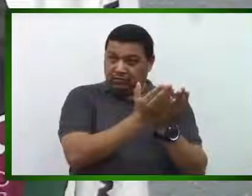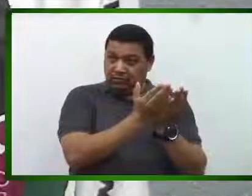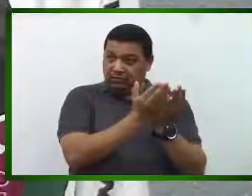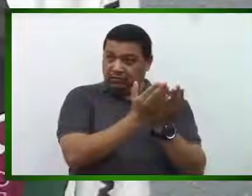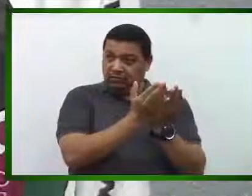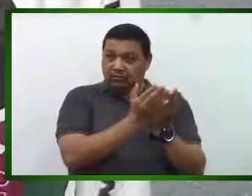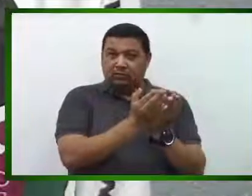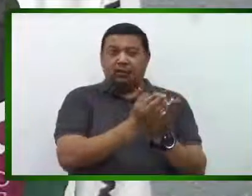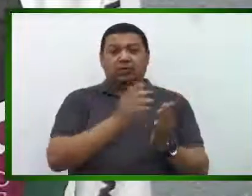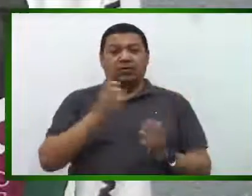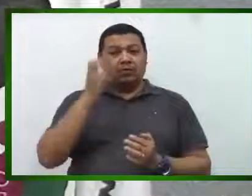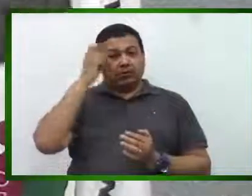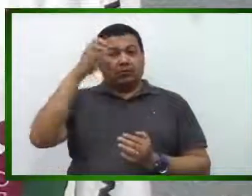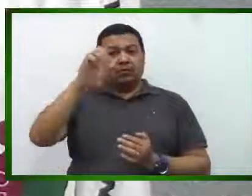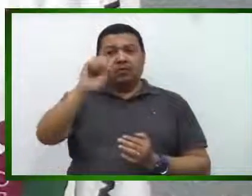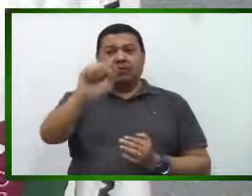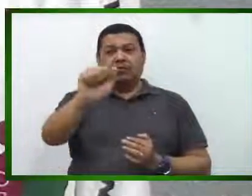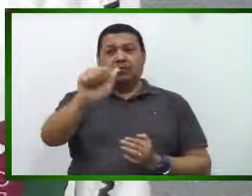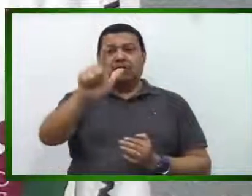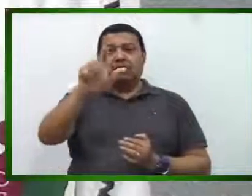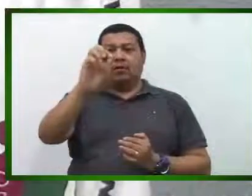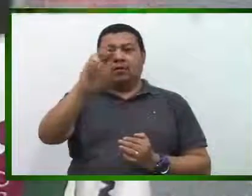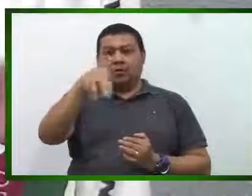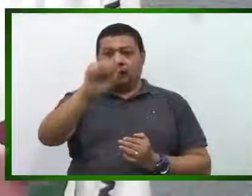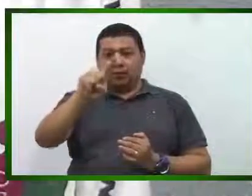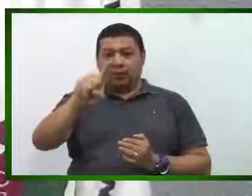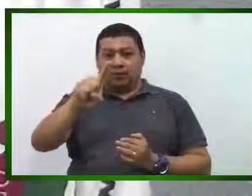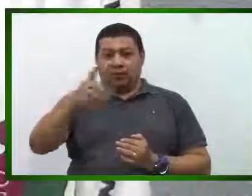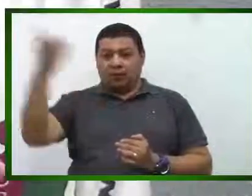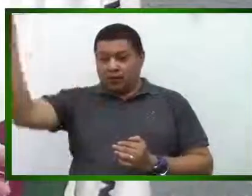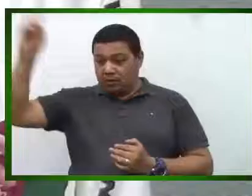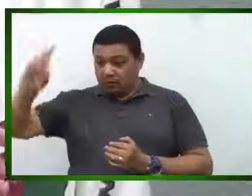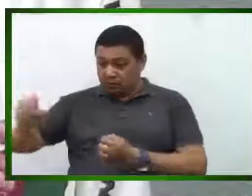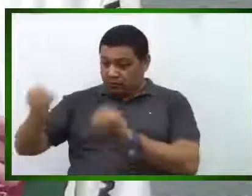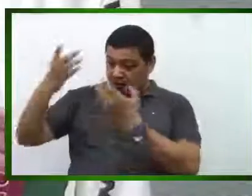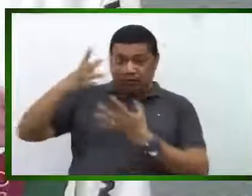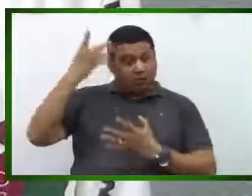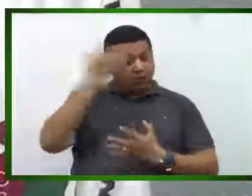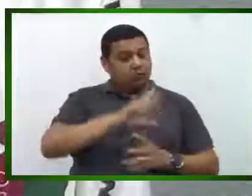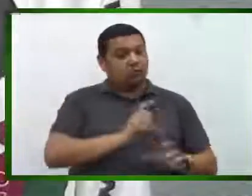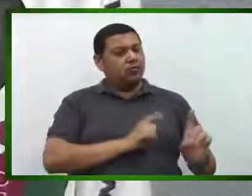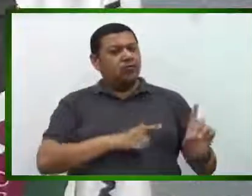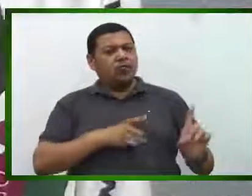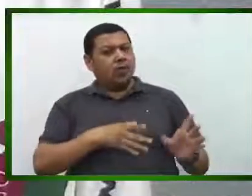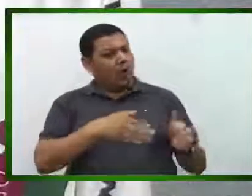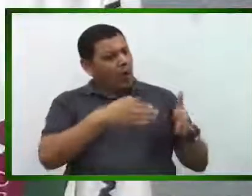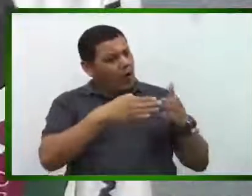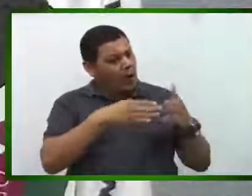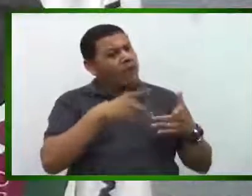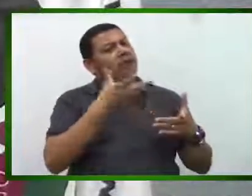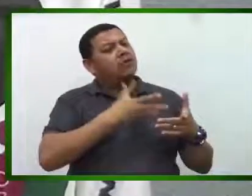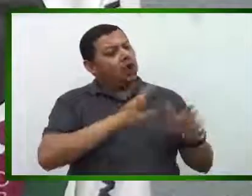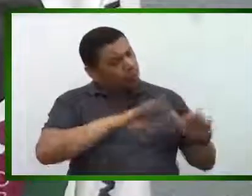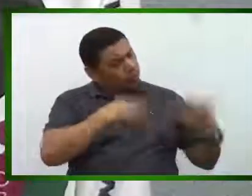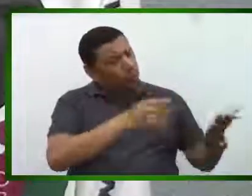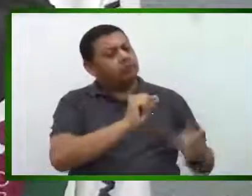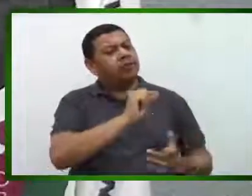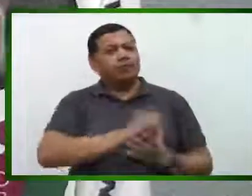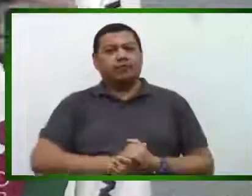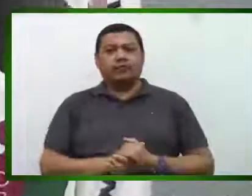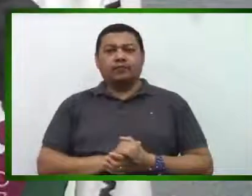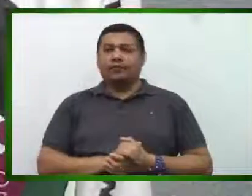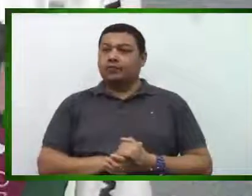sábio Salomão, quando Deus apareceu para ele falando: Salomão, peça o que queres que eu lhe dou.